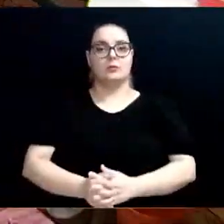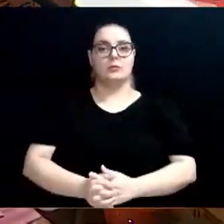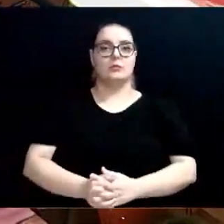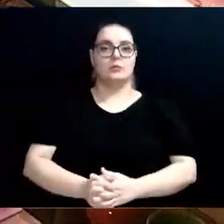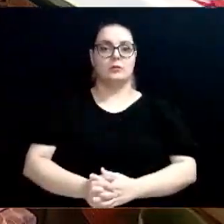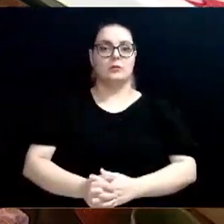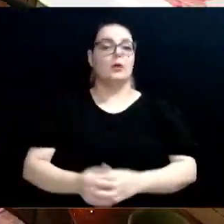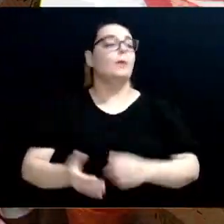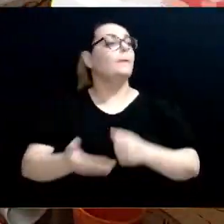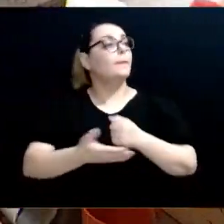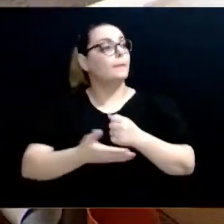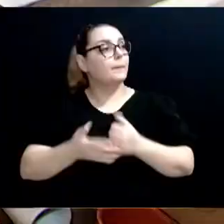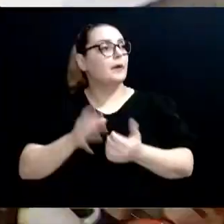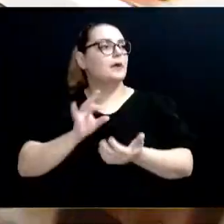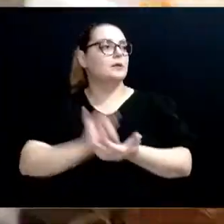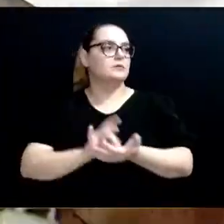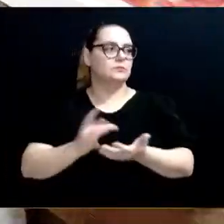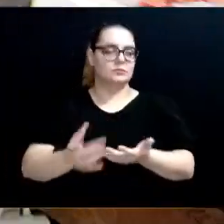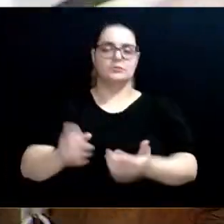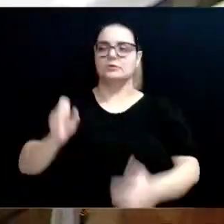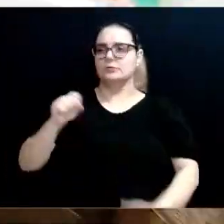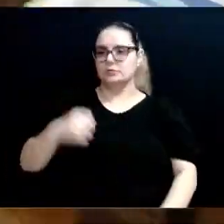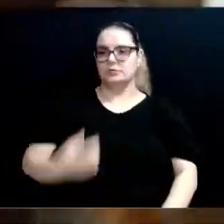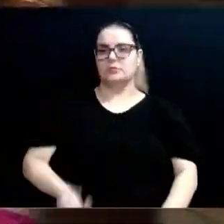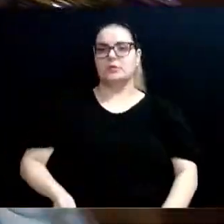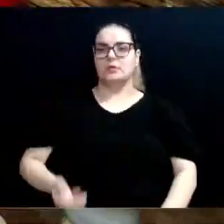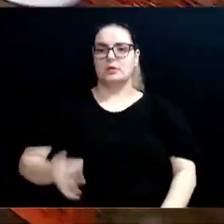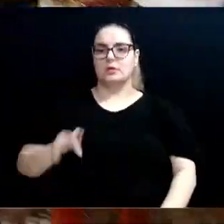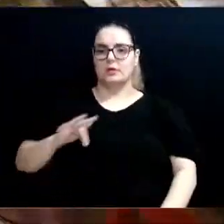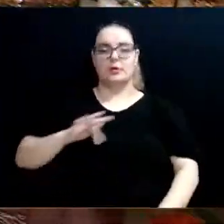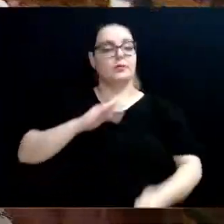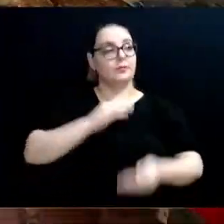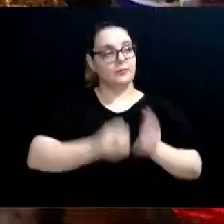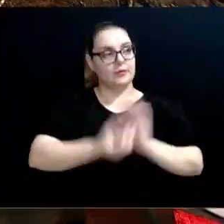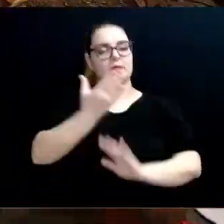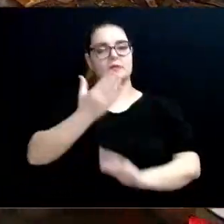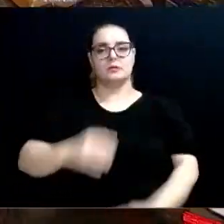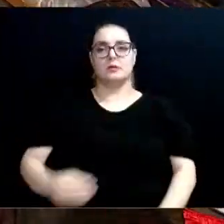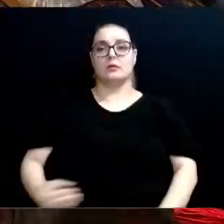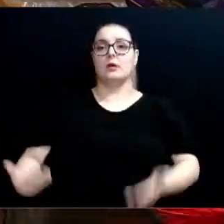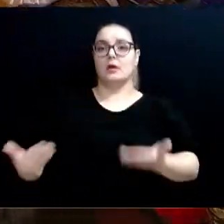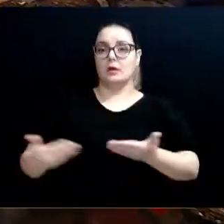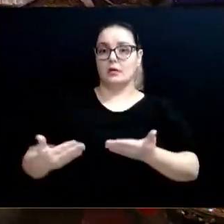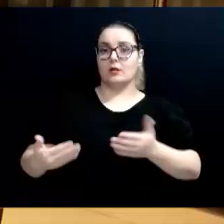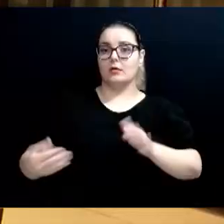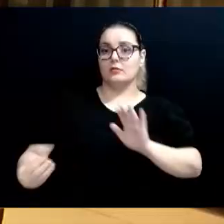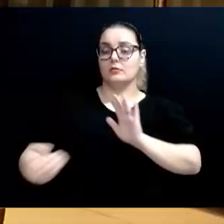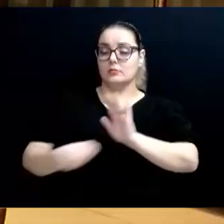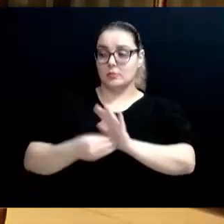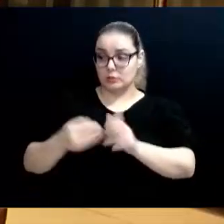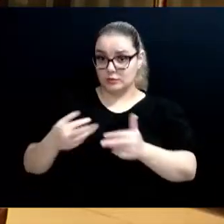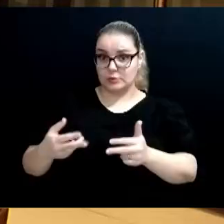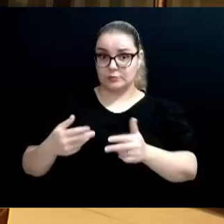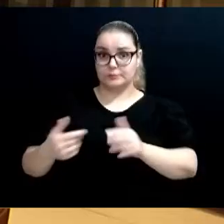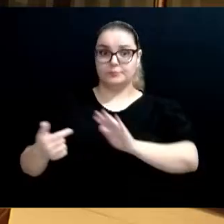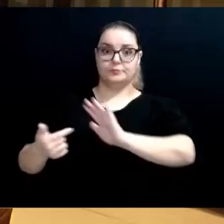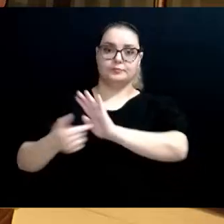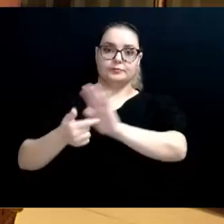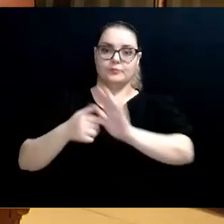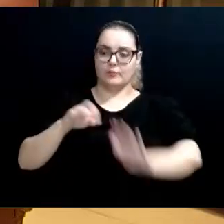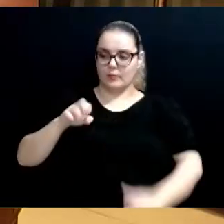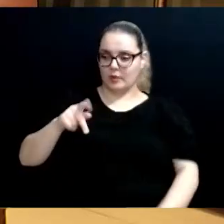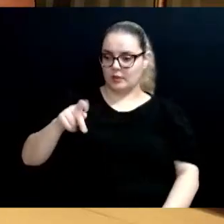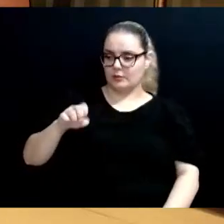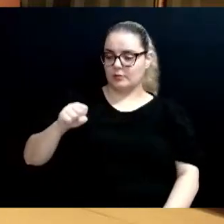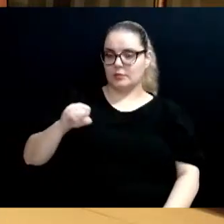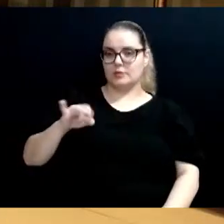as habilidades das três para montar assim, a base, né? A fundação da Casa